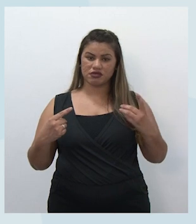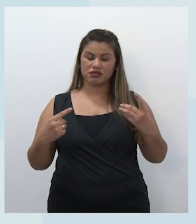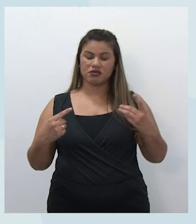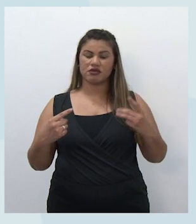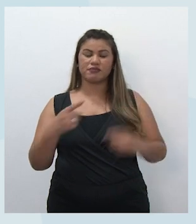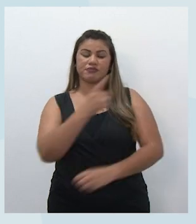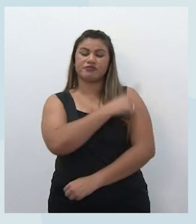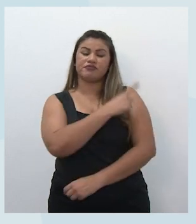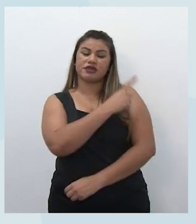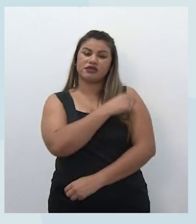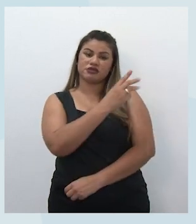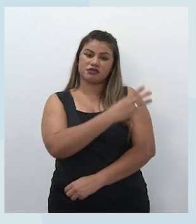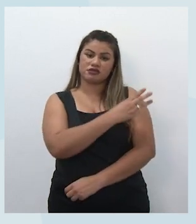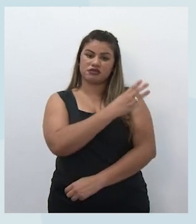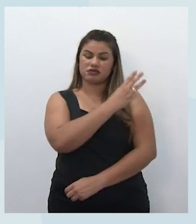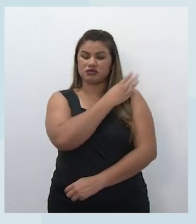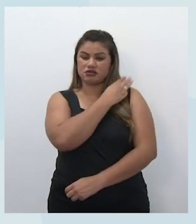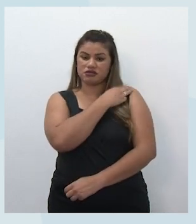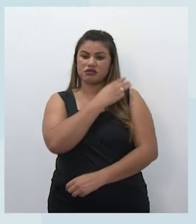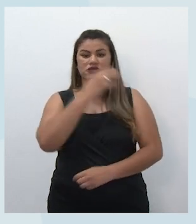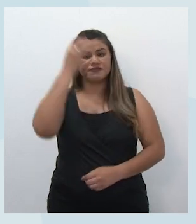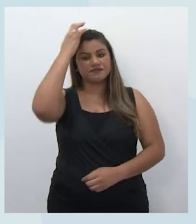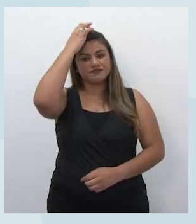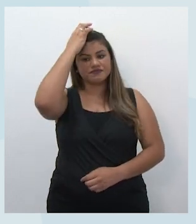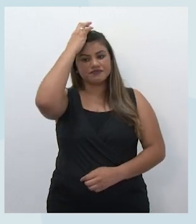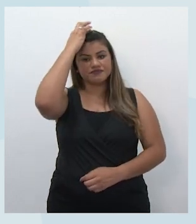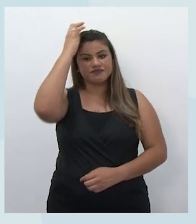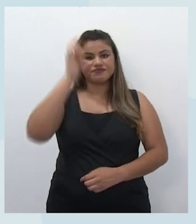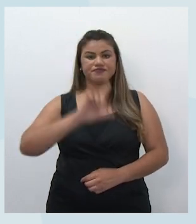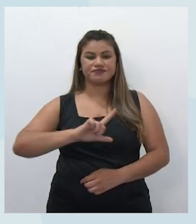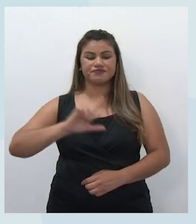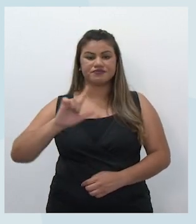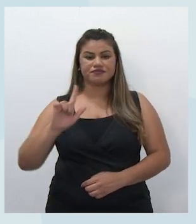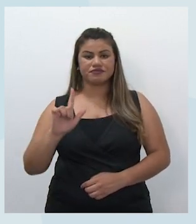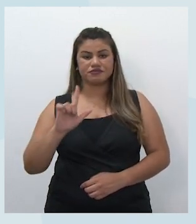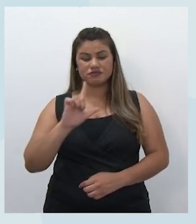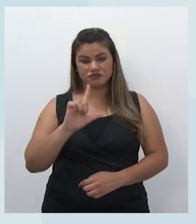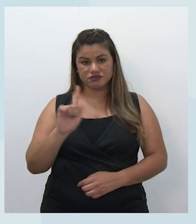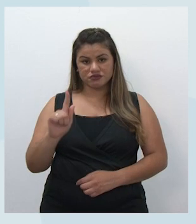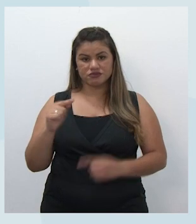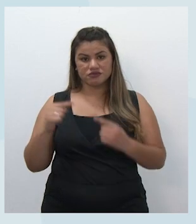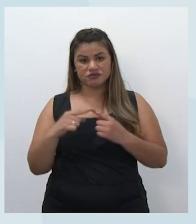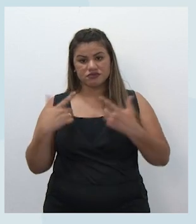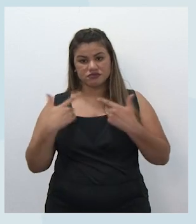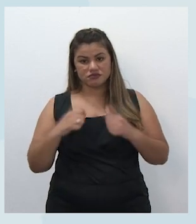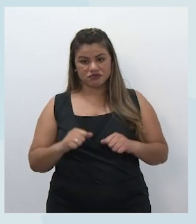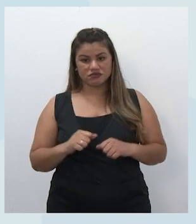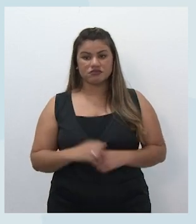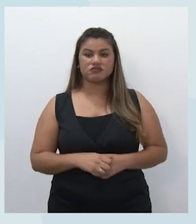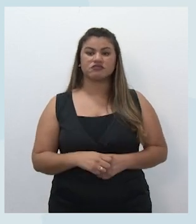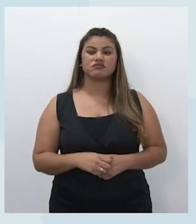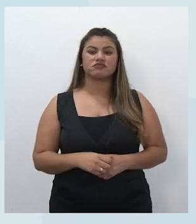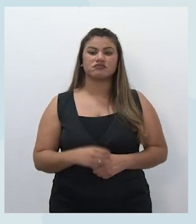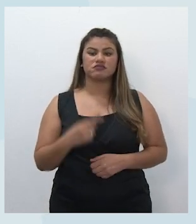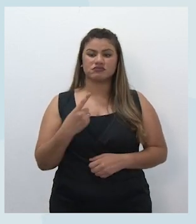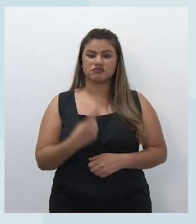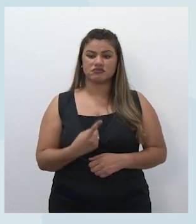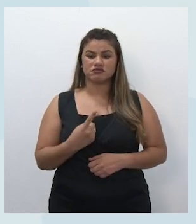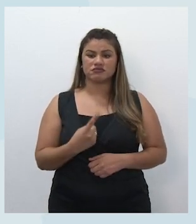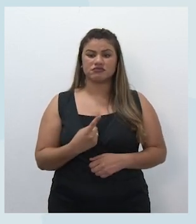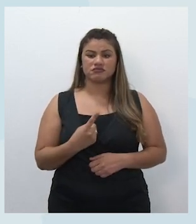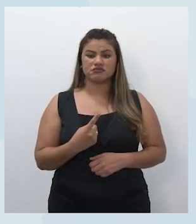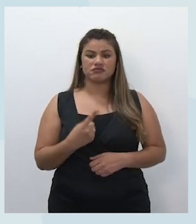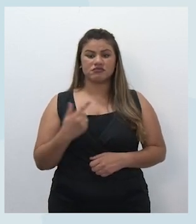da área de linguagens, 103 é o número, mas o 1 já indica que ela se refere à competência 1, né? Então, o professor já vai